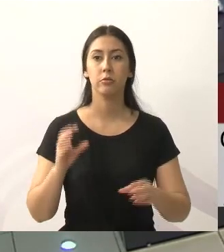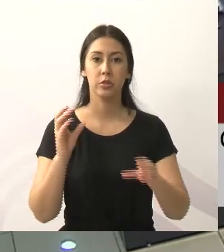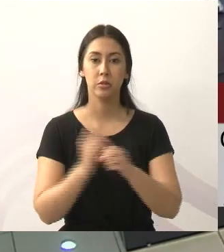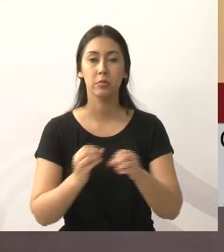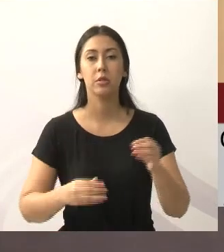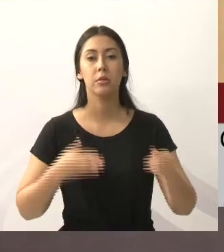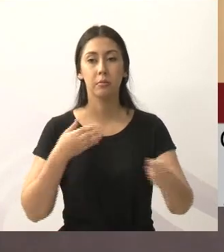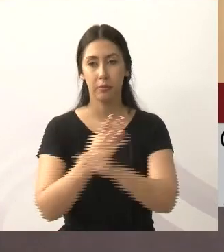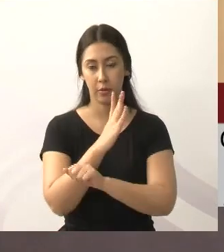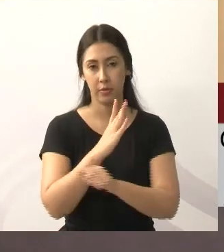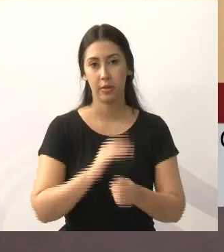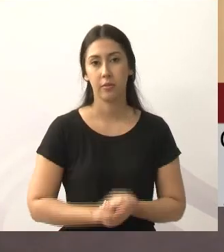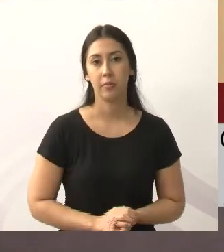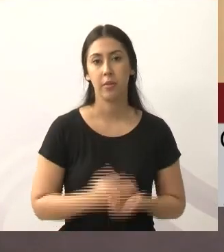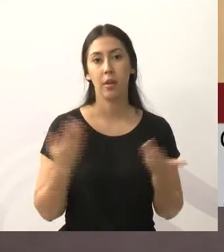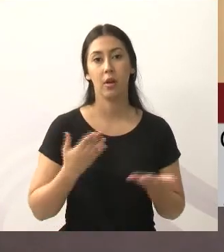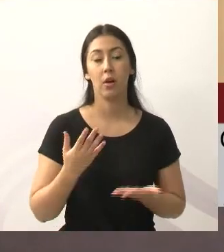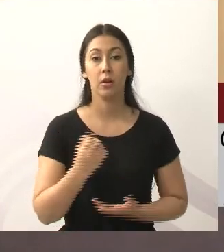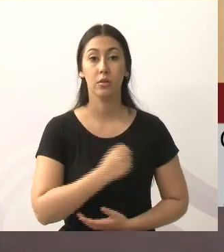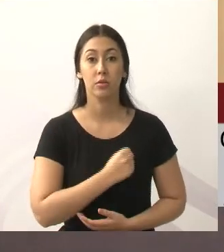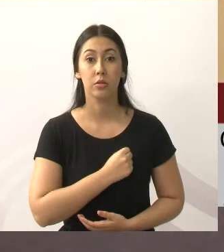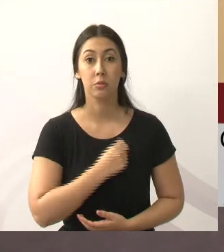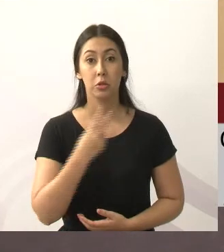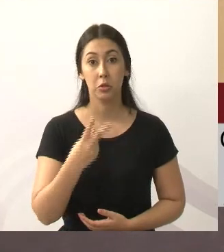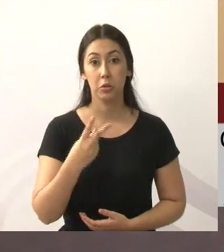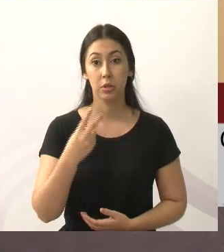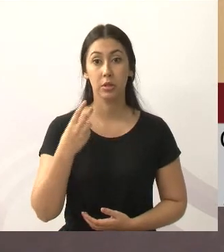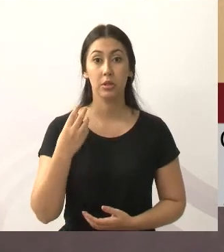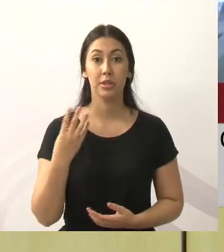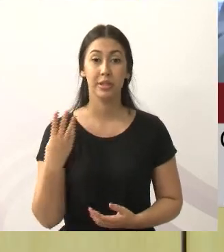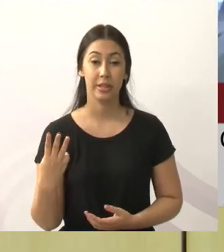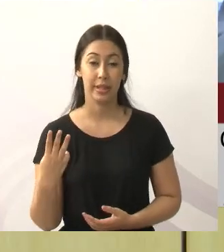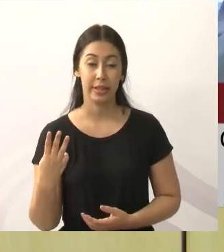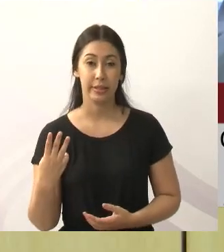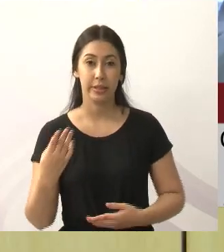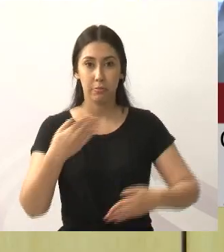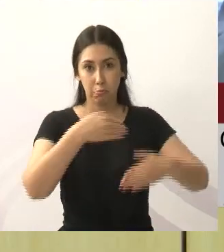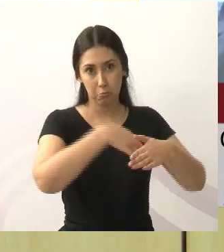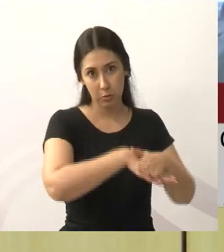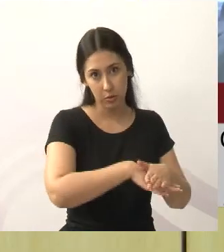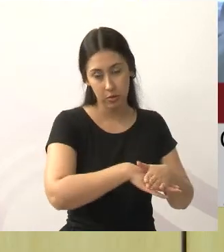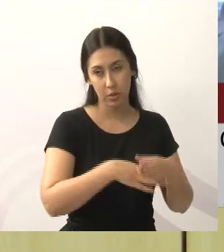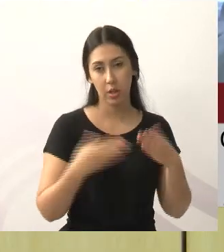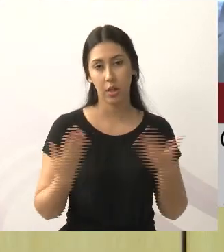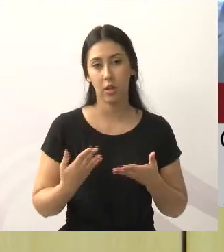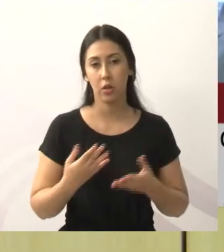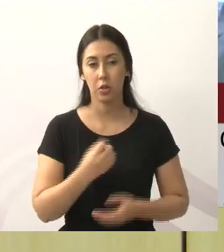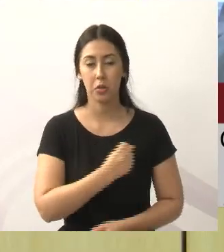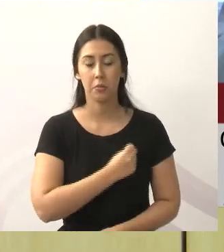emenda. Emenda número 2 e 3 foram arquivadas. Emenda número 4.